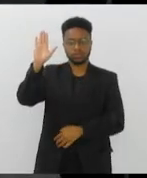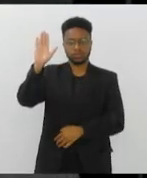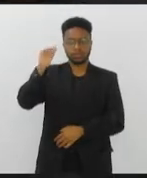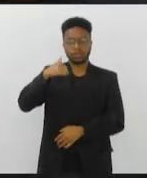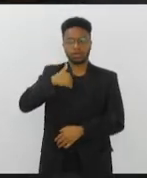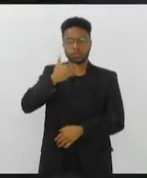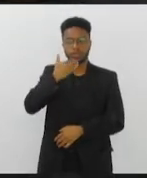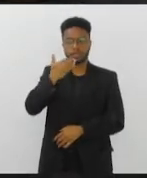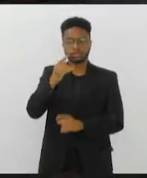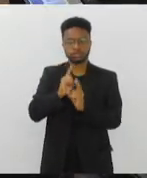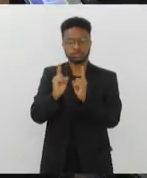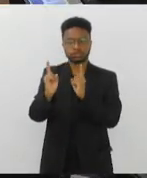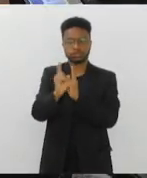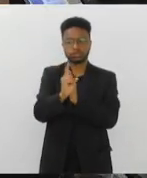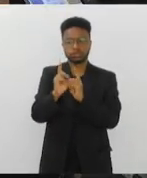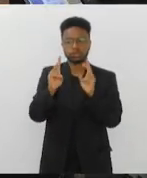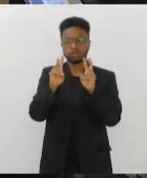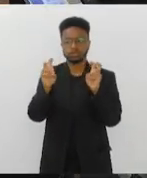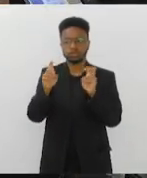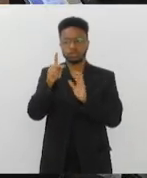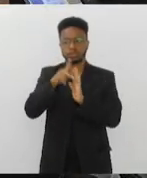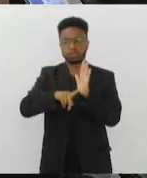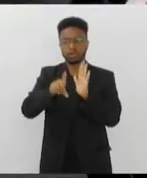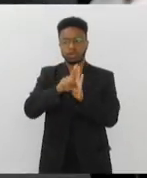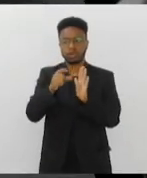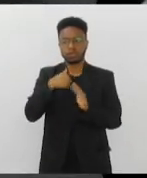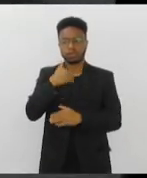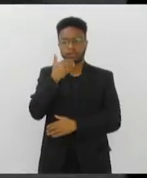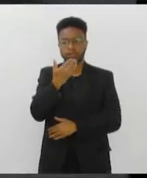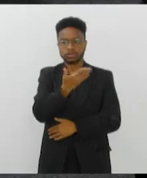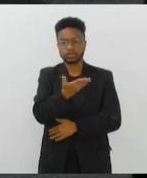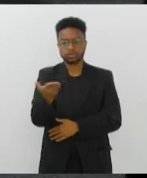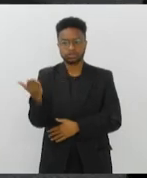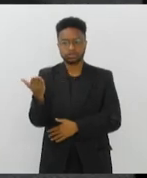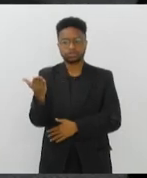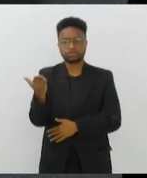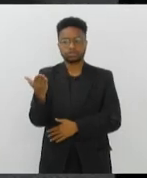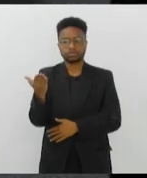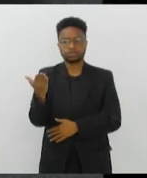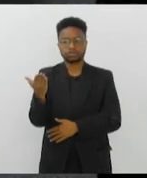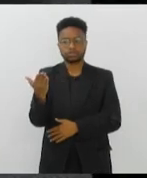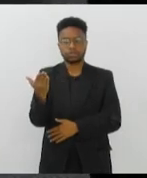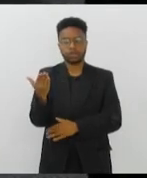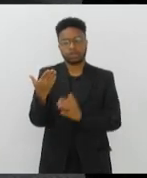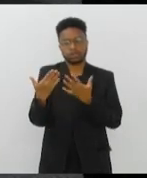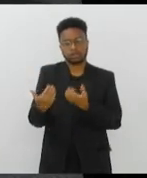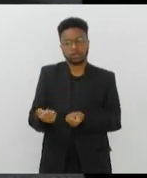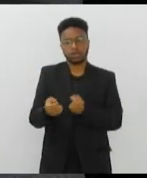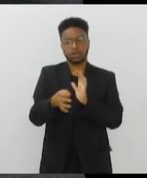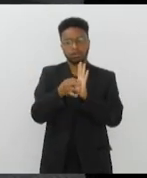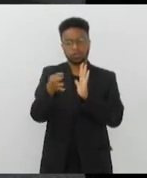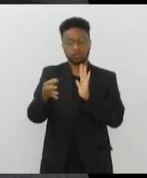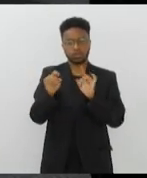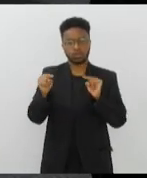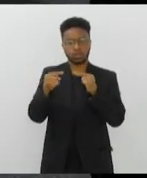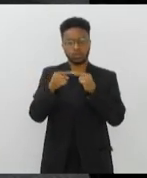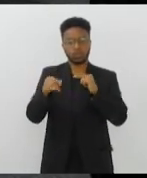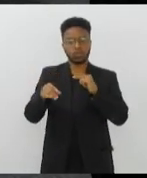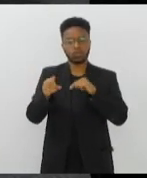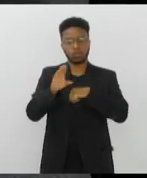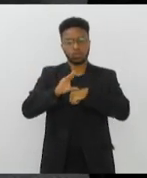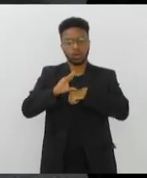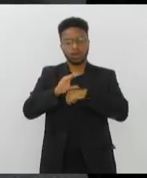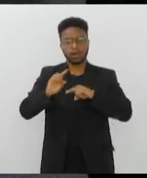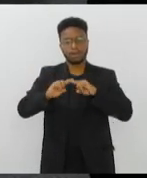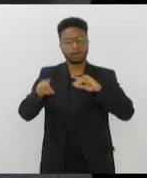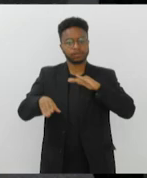deputado questão de ordem. Rodrigo Amorim, por favor. É referente ao projeto, é pedir para Vossa Excelência para que considere o parecer pela constitucionalidade com emenda, porque há um erro